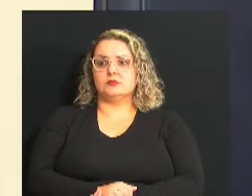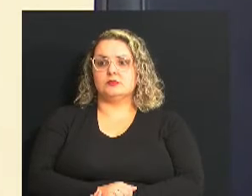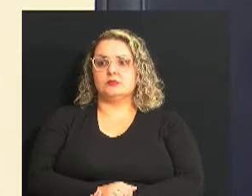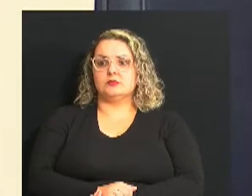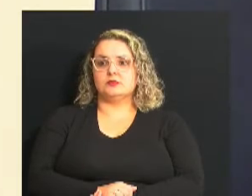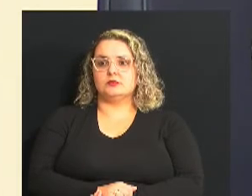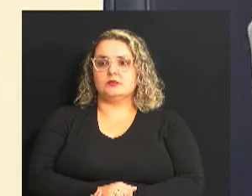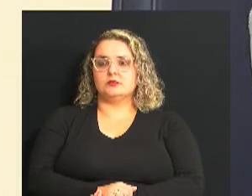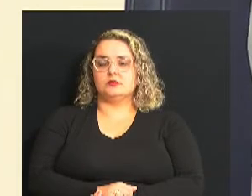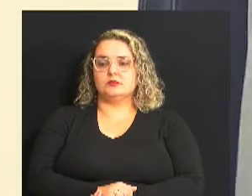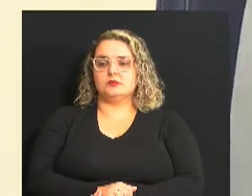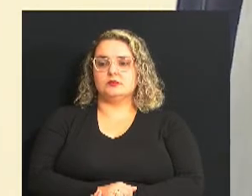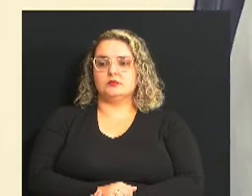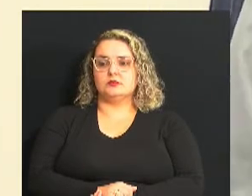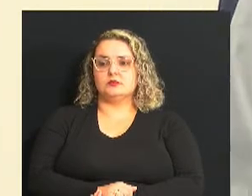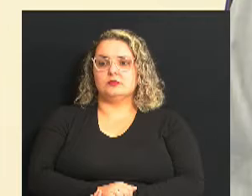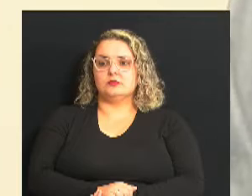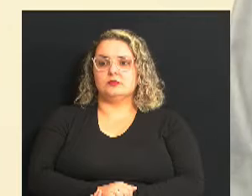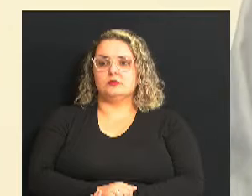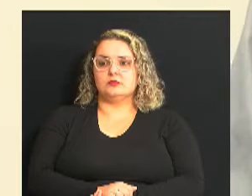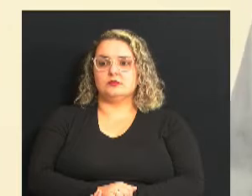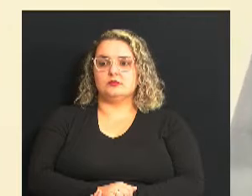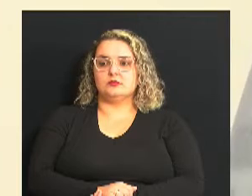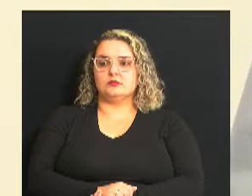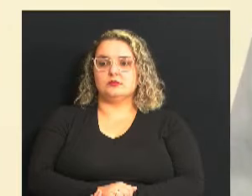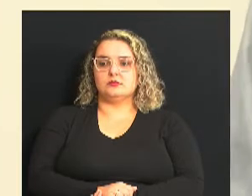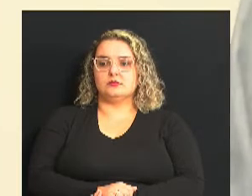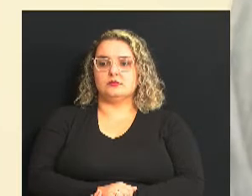despender, né? Esse seria a